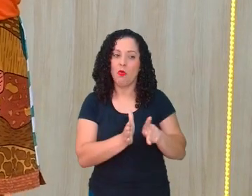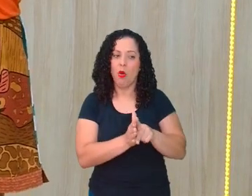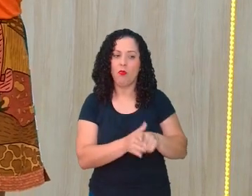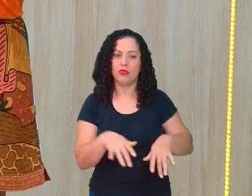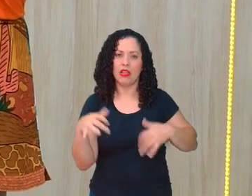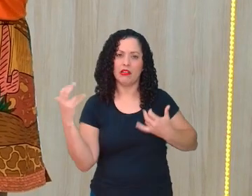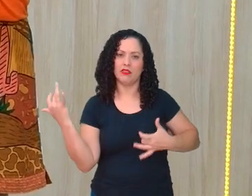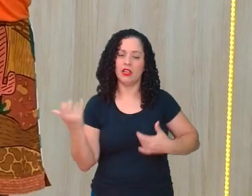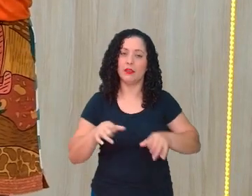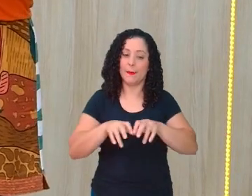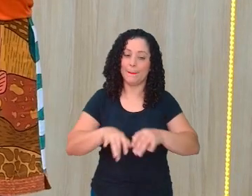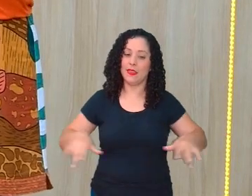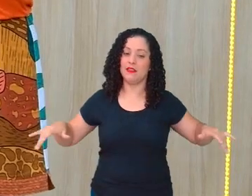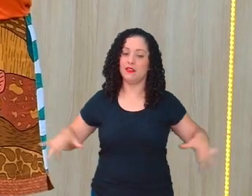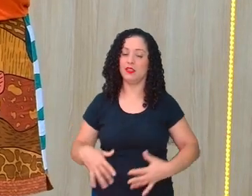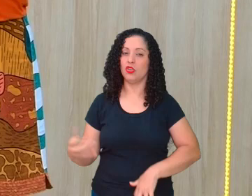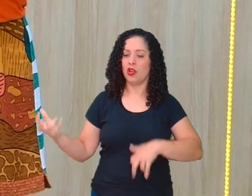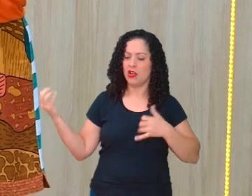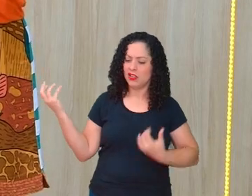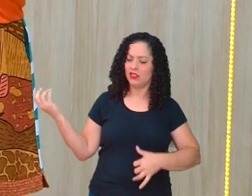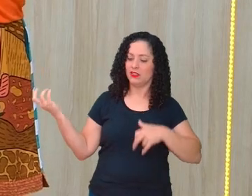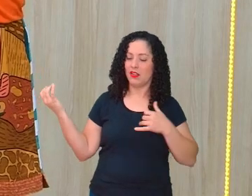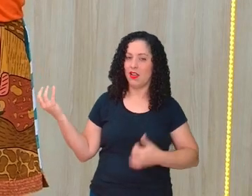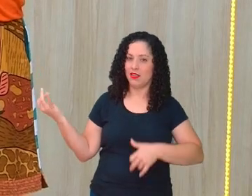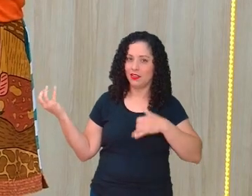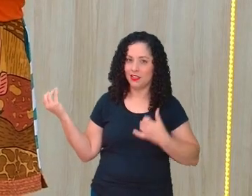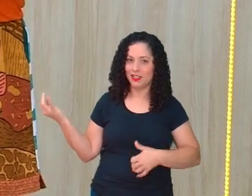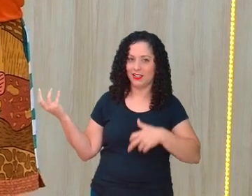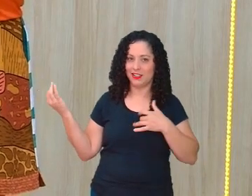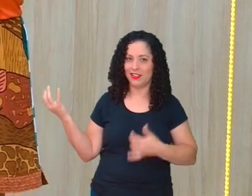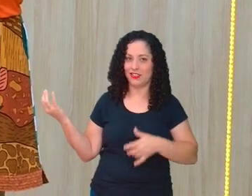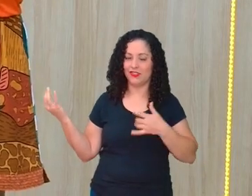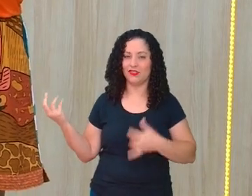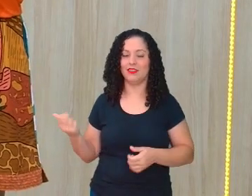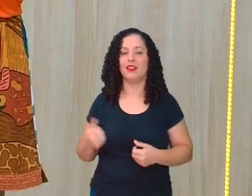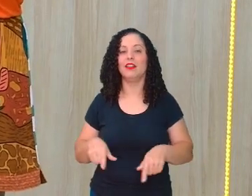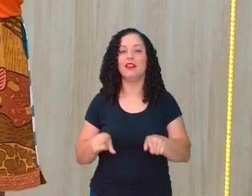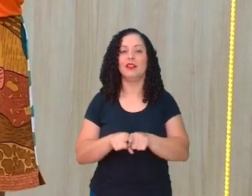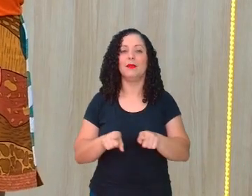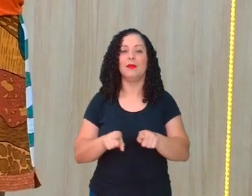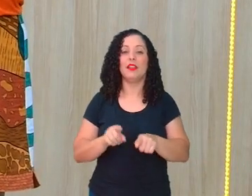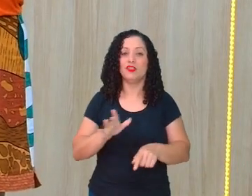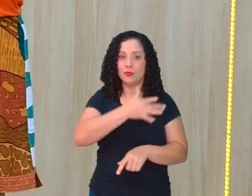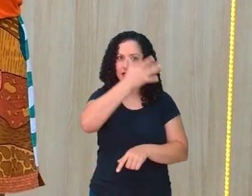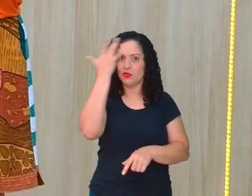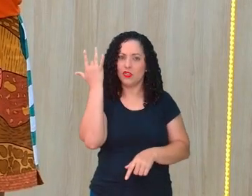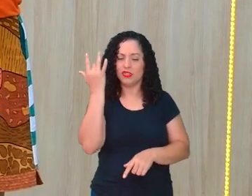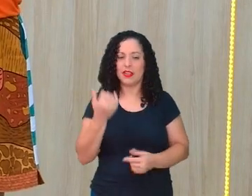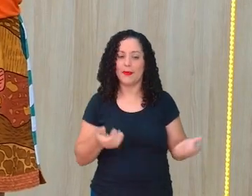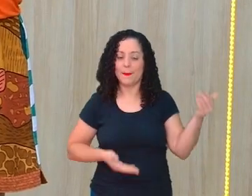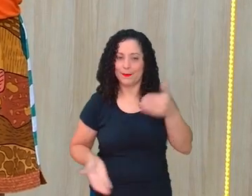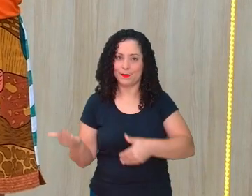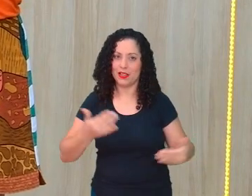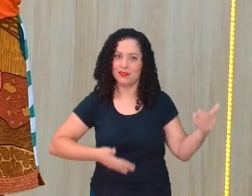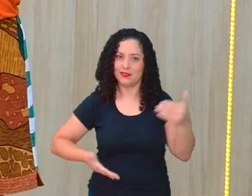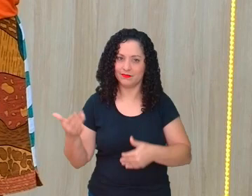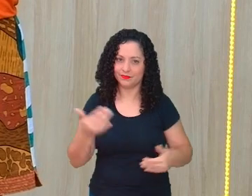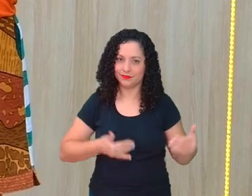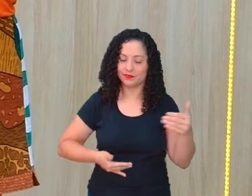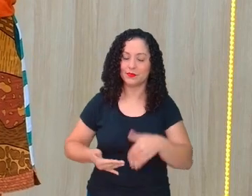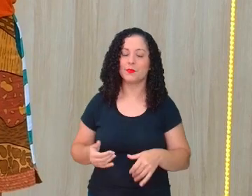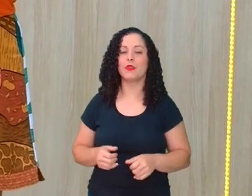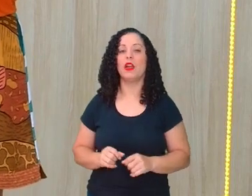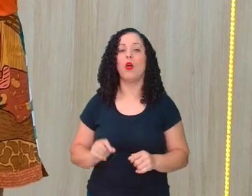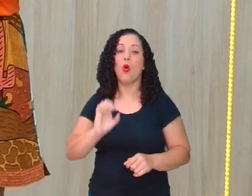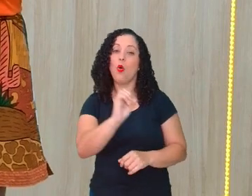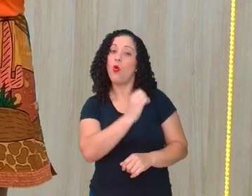O pianista, o guitarrista, né? Aquele que geralmente faz o solo. E a prática de grupo,